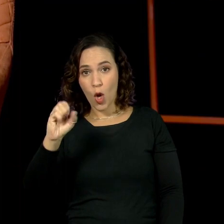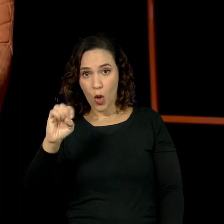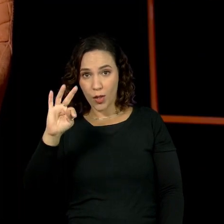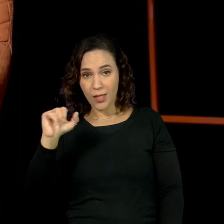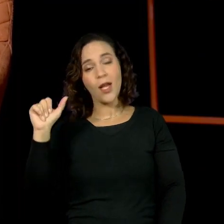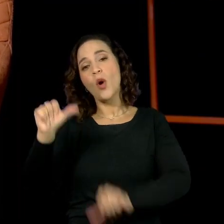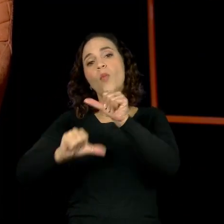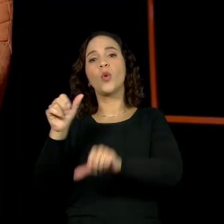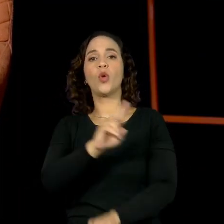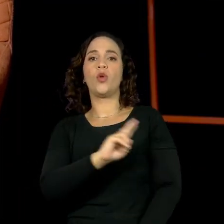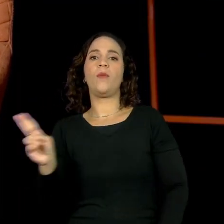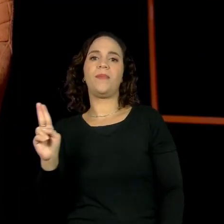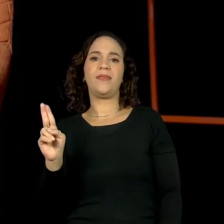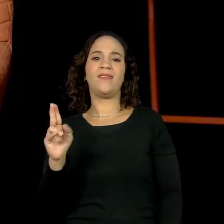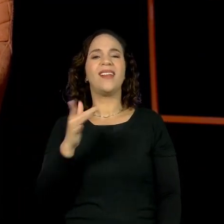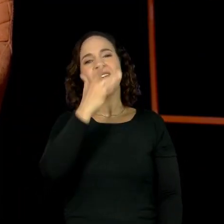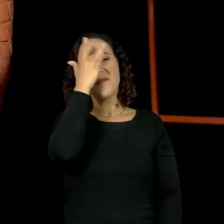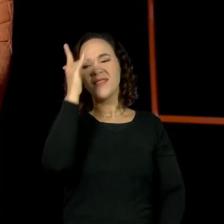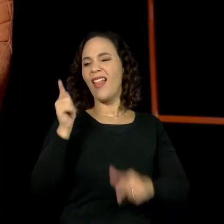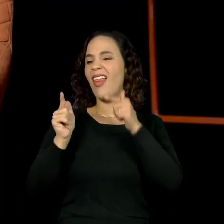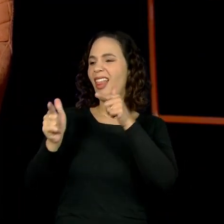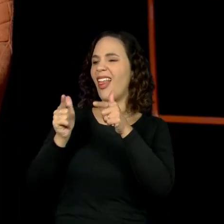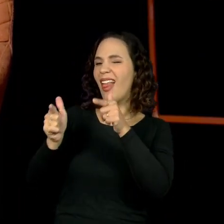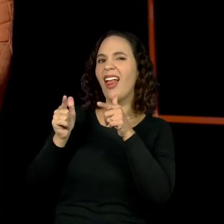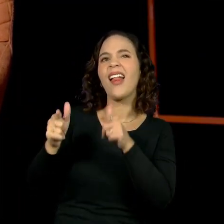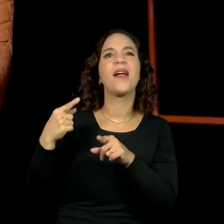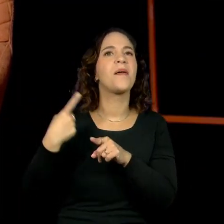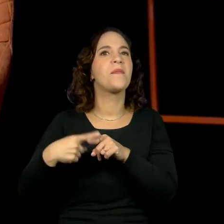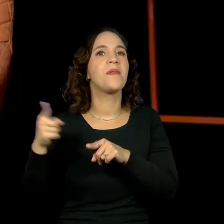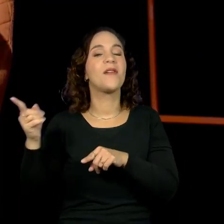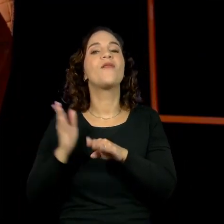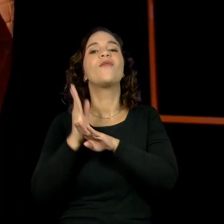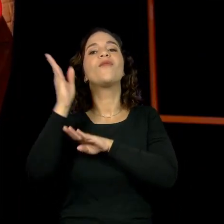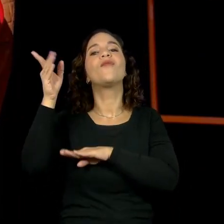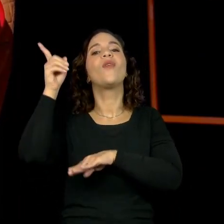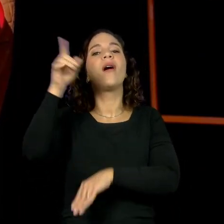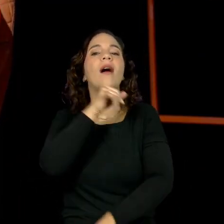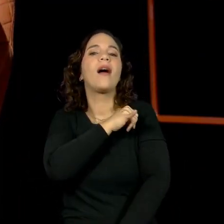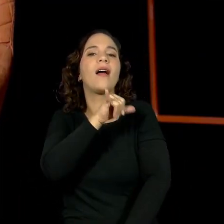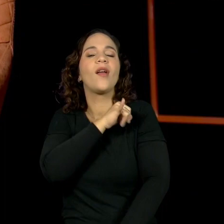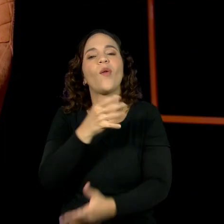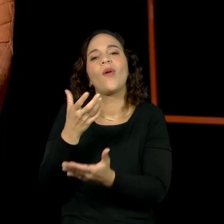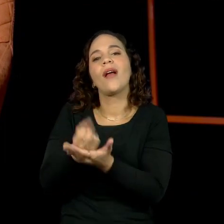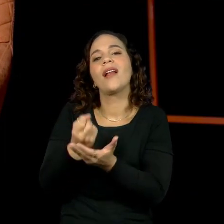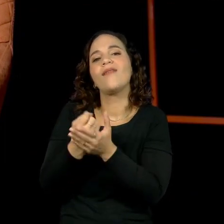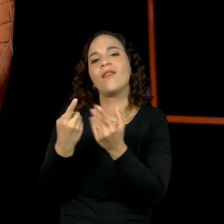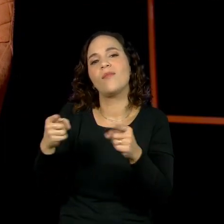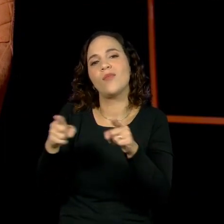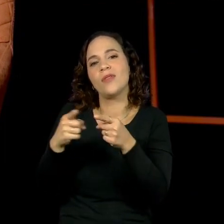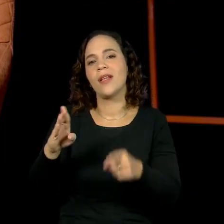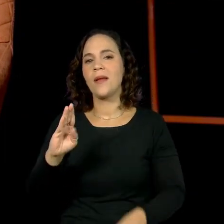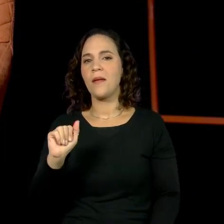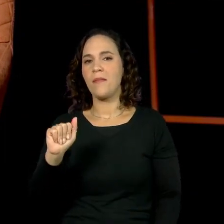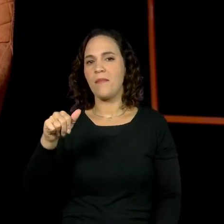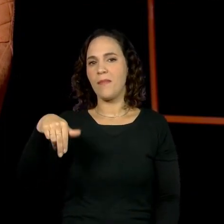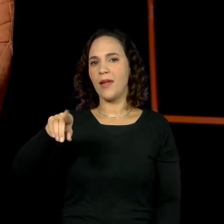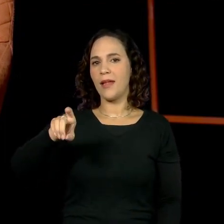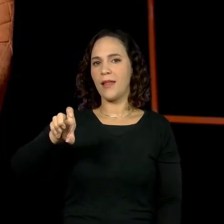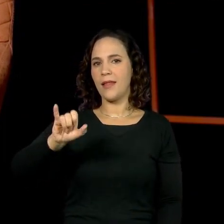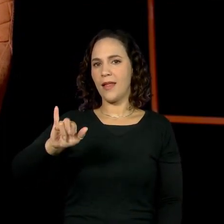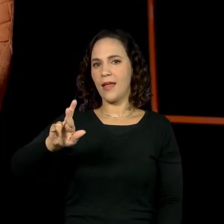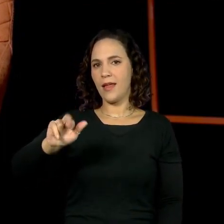Essa brincadeira que o pessoal tirava o sarro. Tirar o sarro dele, foi gravar a Bandeira 2 no Rio, né? E o pessoal tirava o sarro, São Paulo não